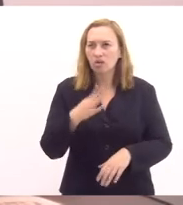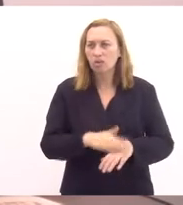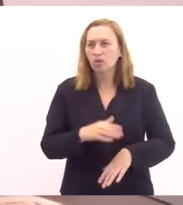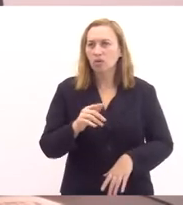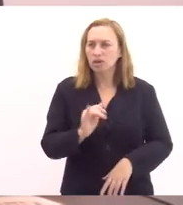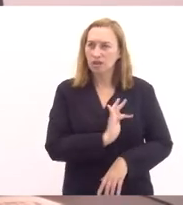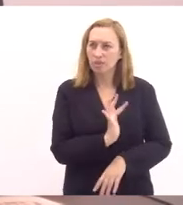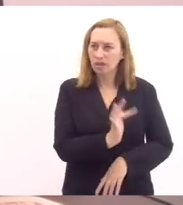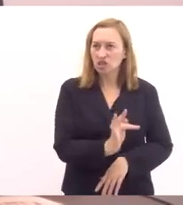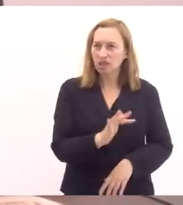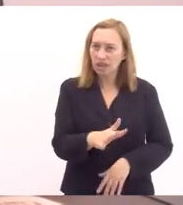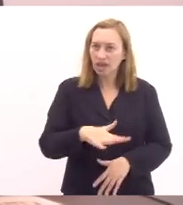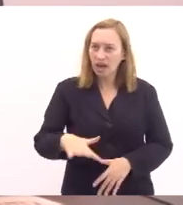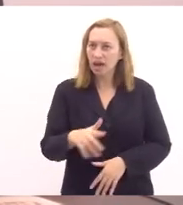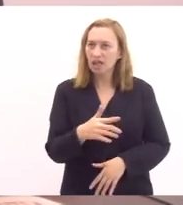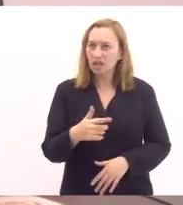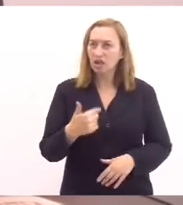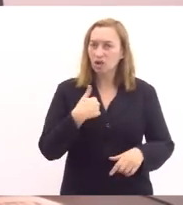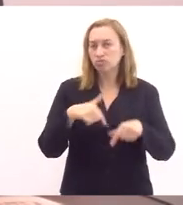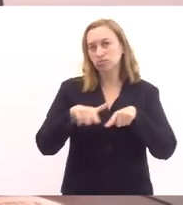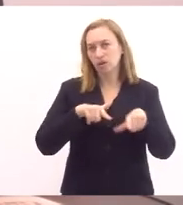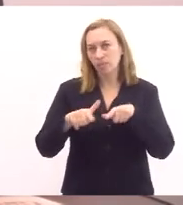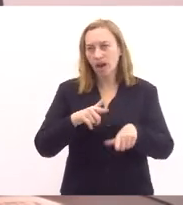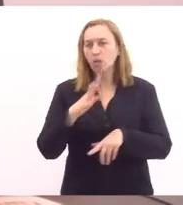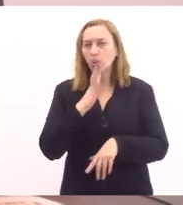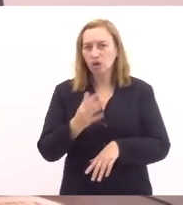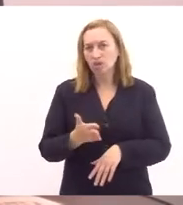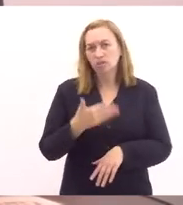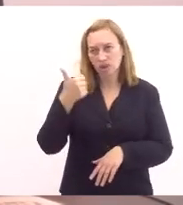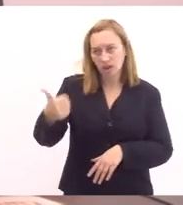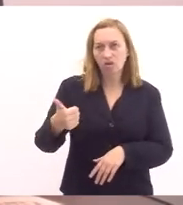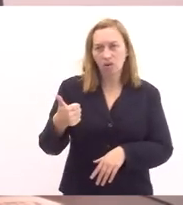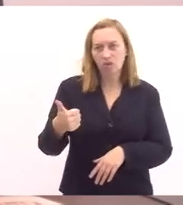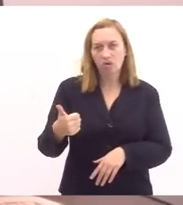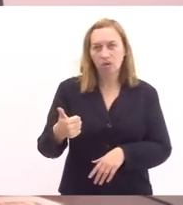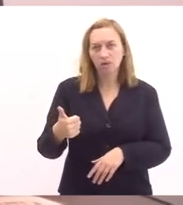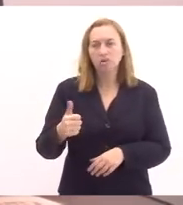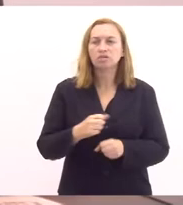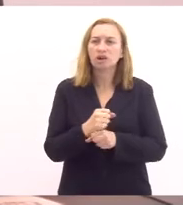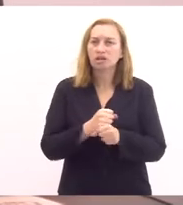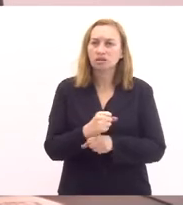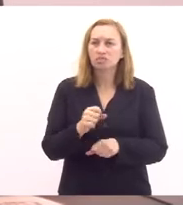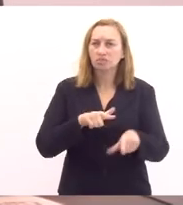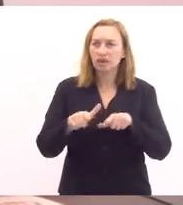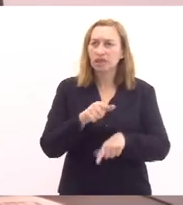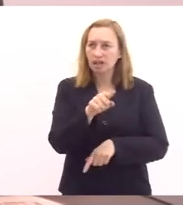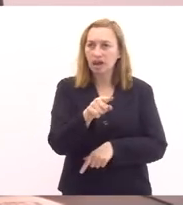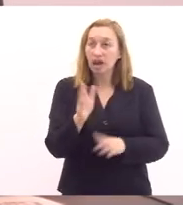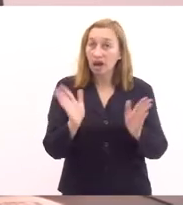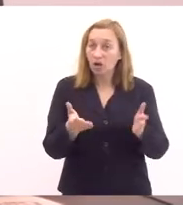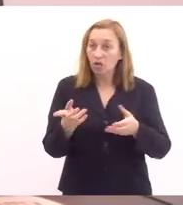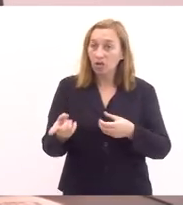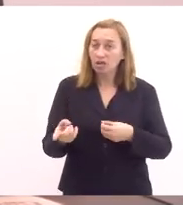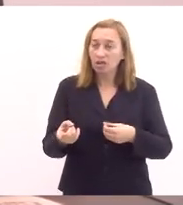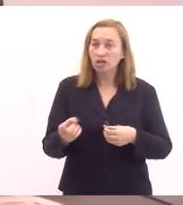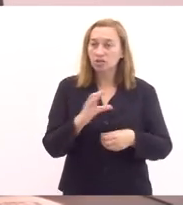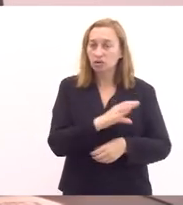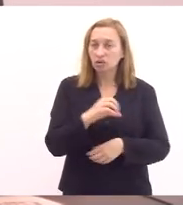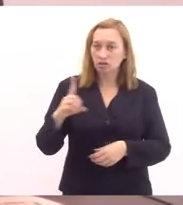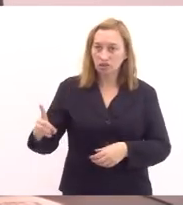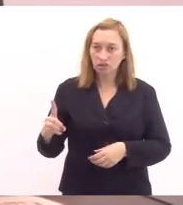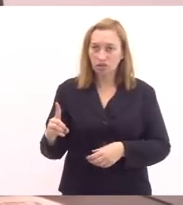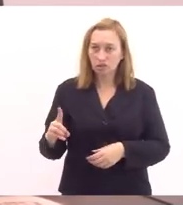mais da Baixada porque é a área que né que eu conheço bastante porque a tua e lá durante muitos anos e agora estou como